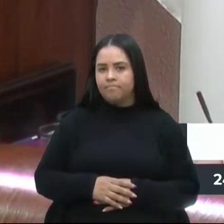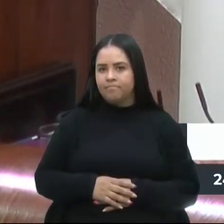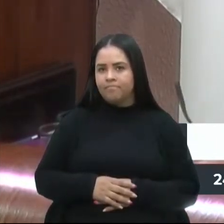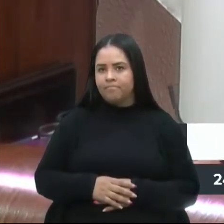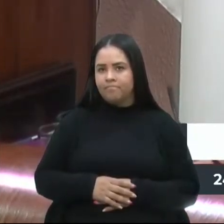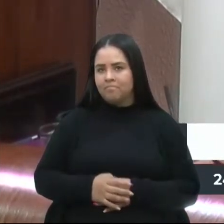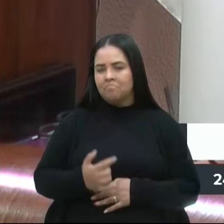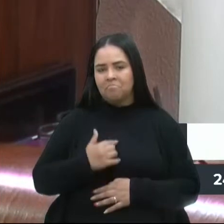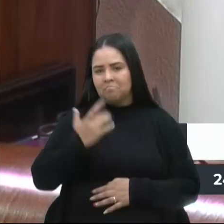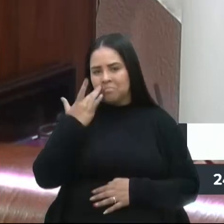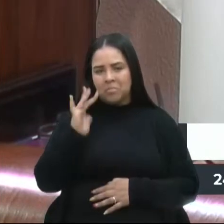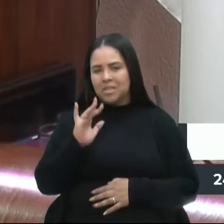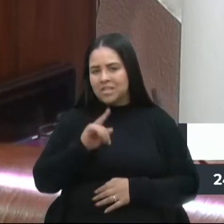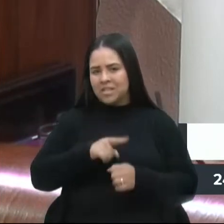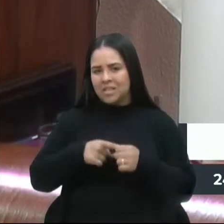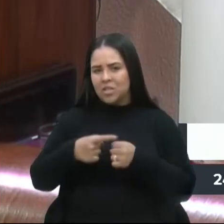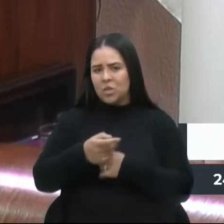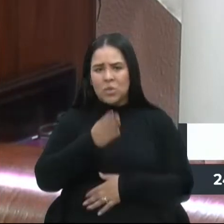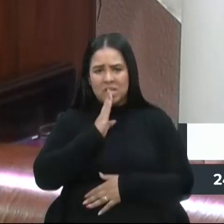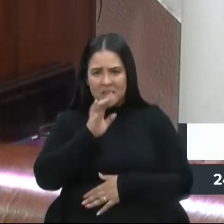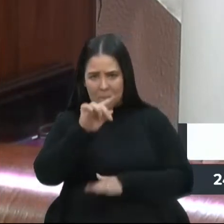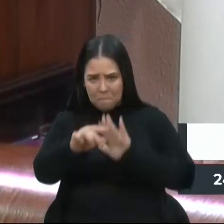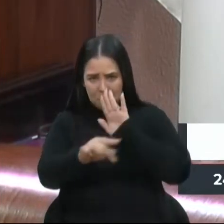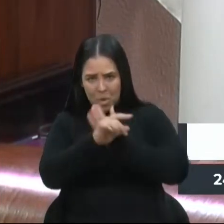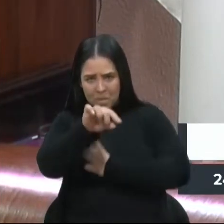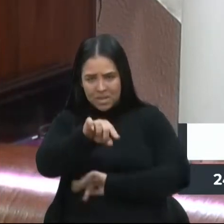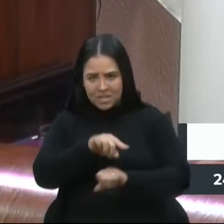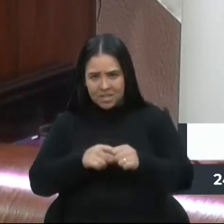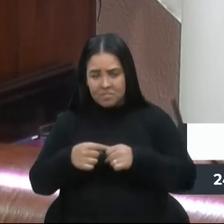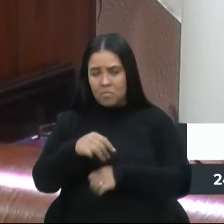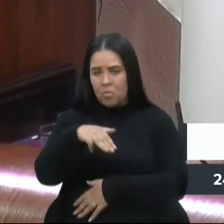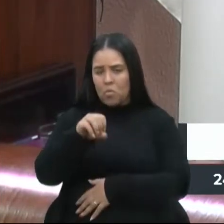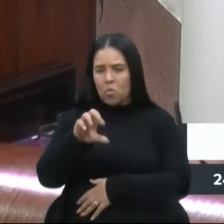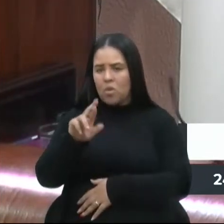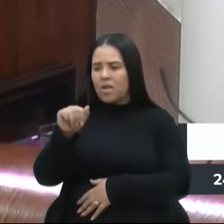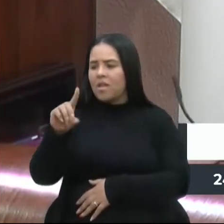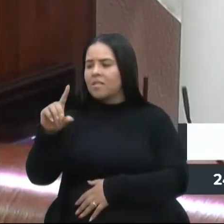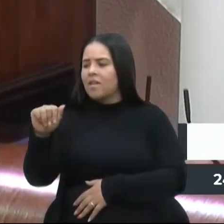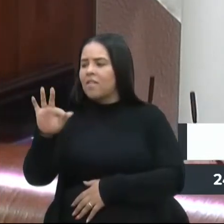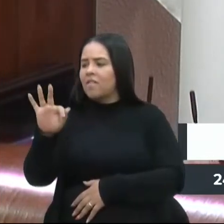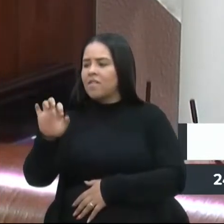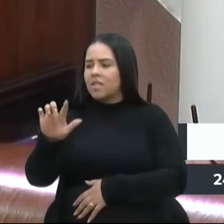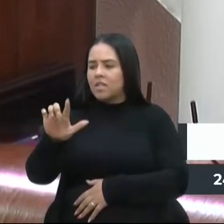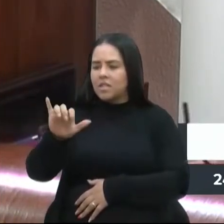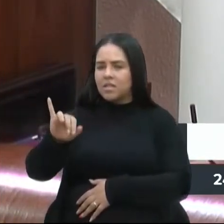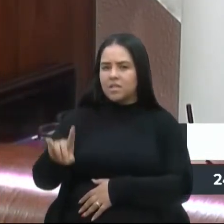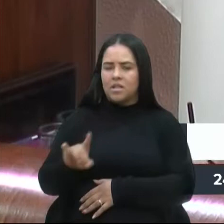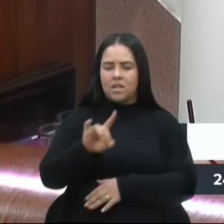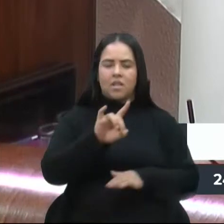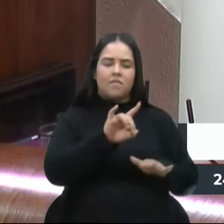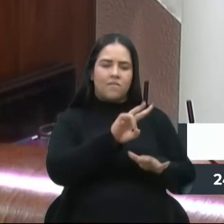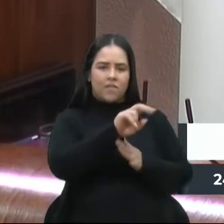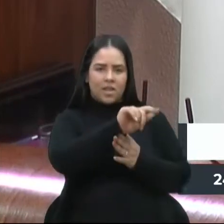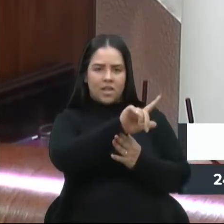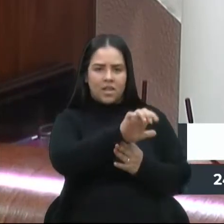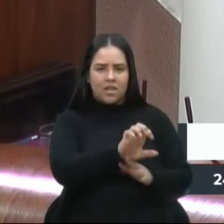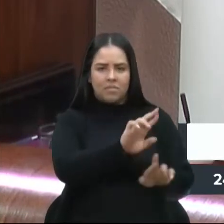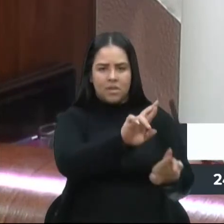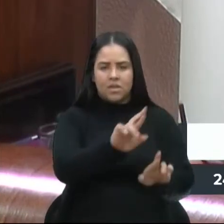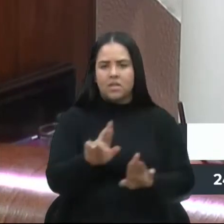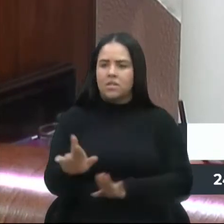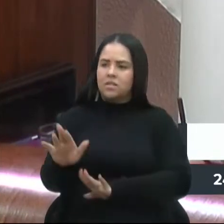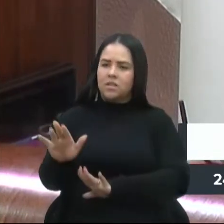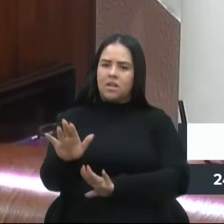não sei se a cidade conhece a cidade. Morada Feliz, Vale da Esperança, Recanto das Cascatas, Parque dos